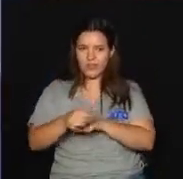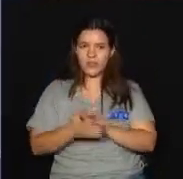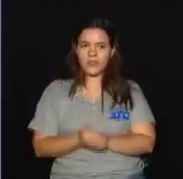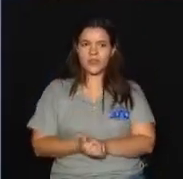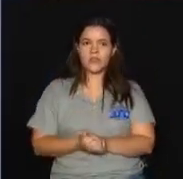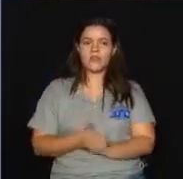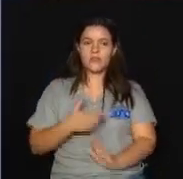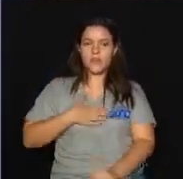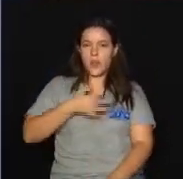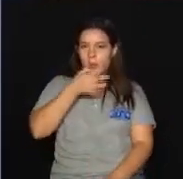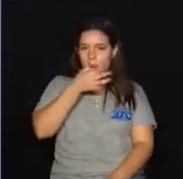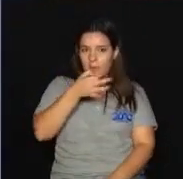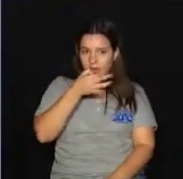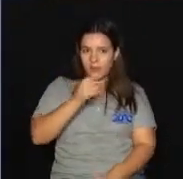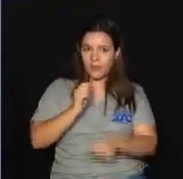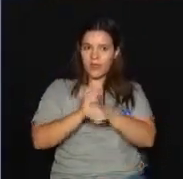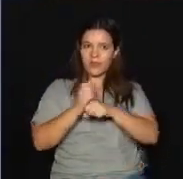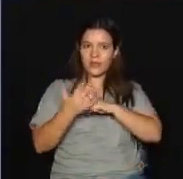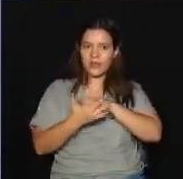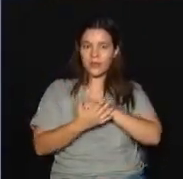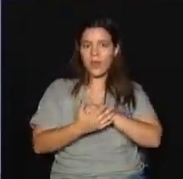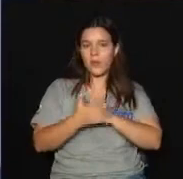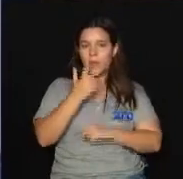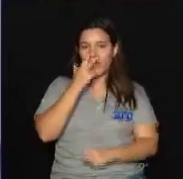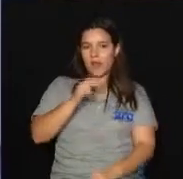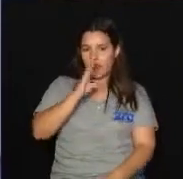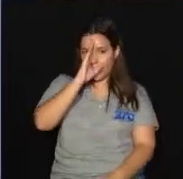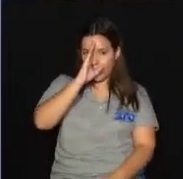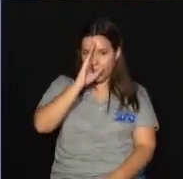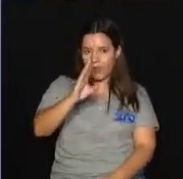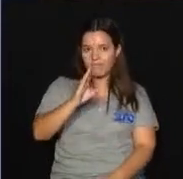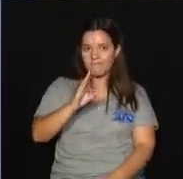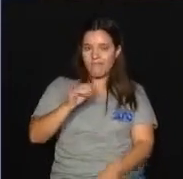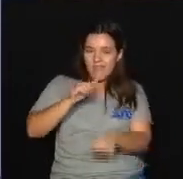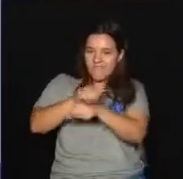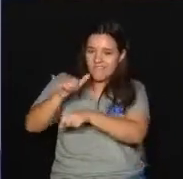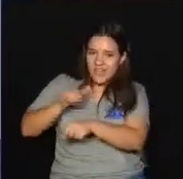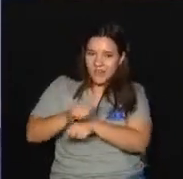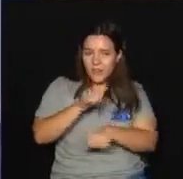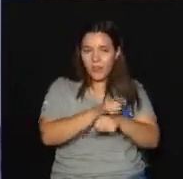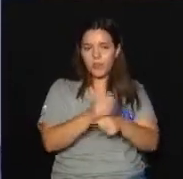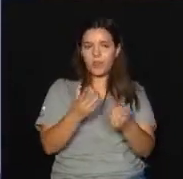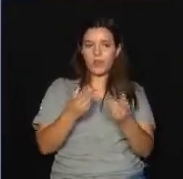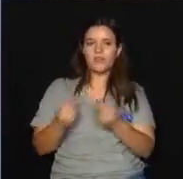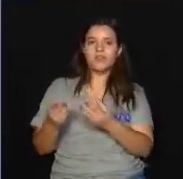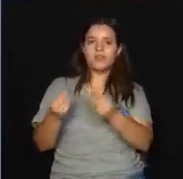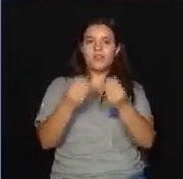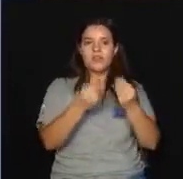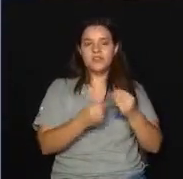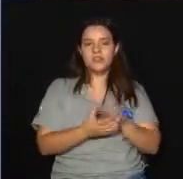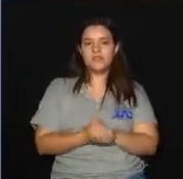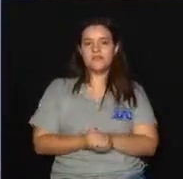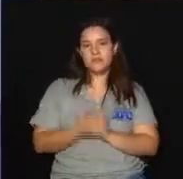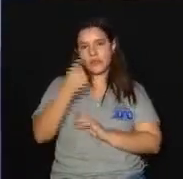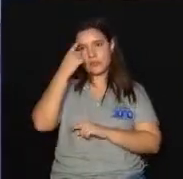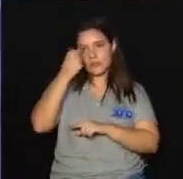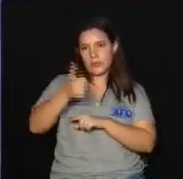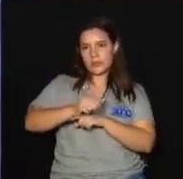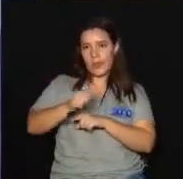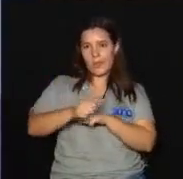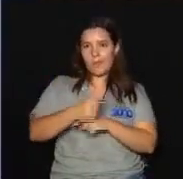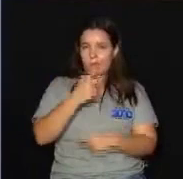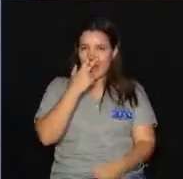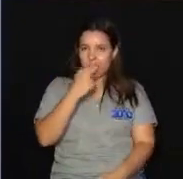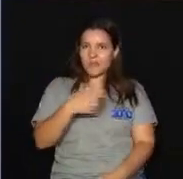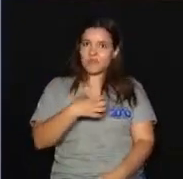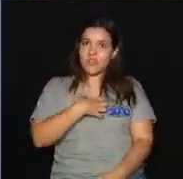minha opinião, a pandemia ela foi a causa principal do aumento da abstenção. Muita gente avaliou que seria um